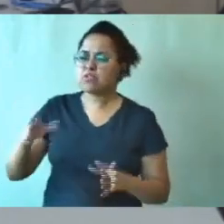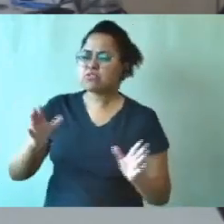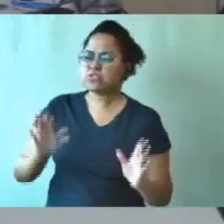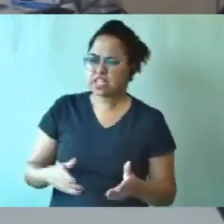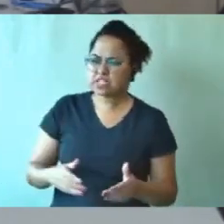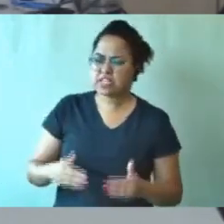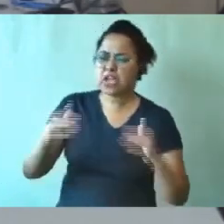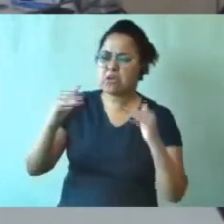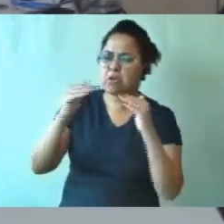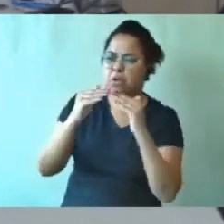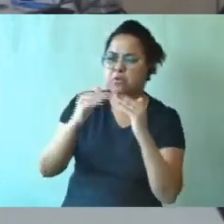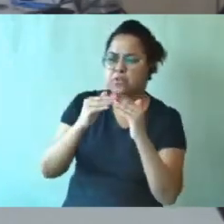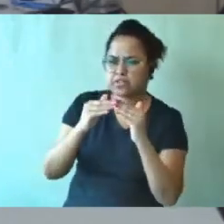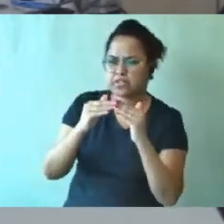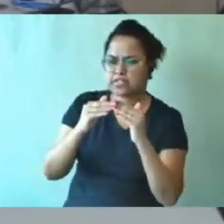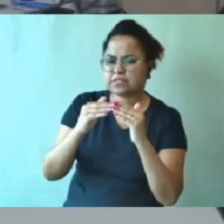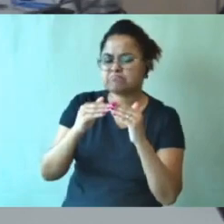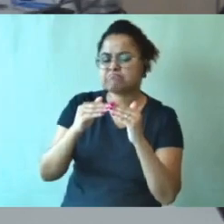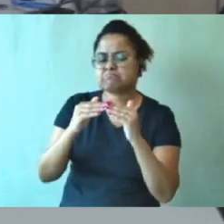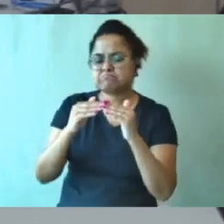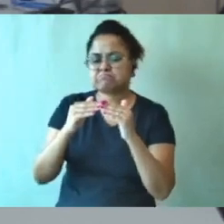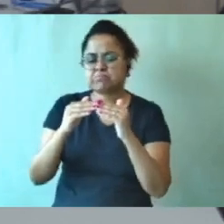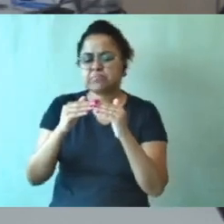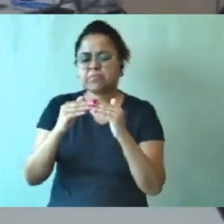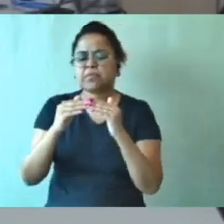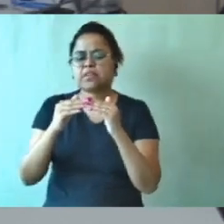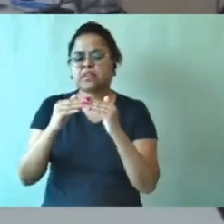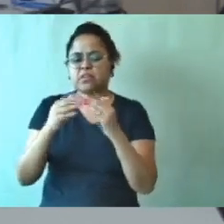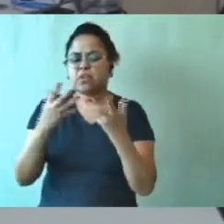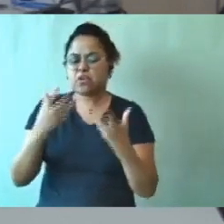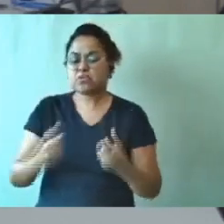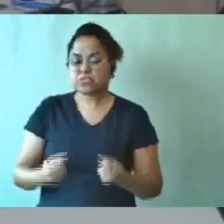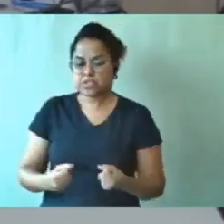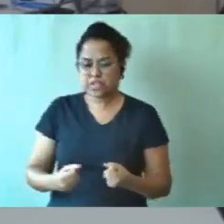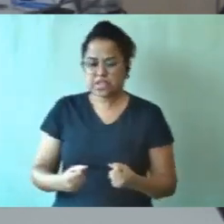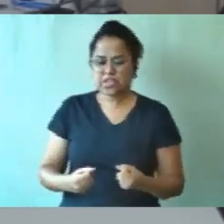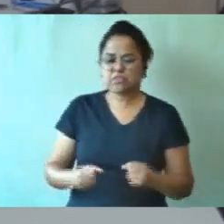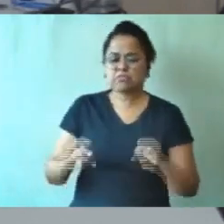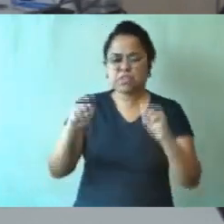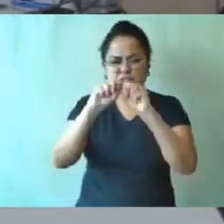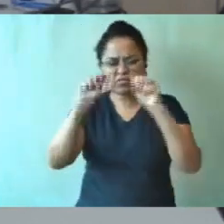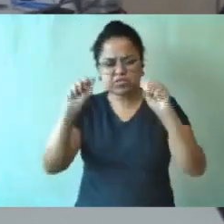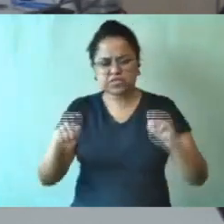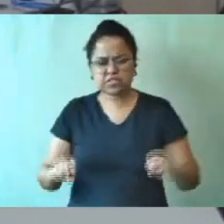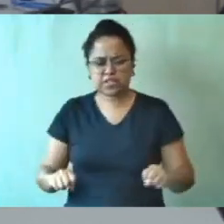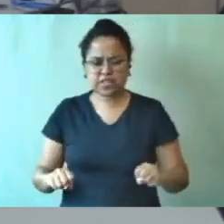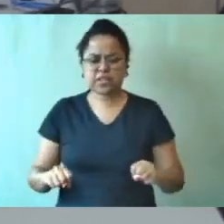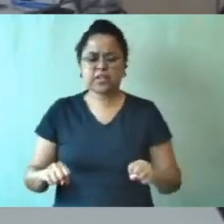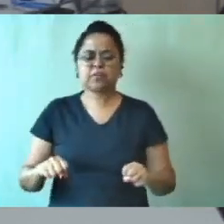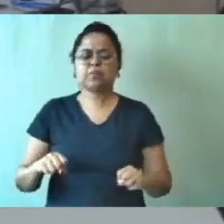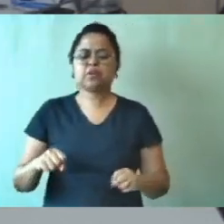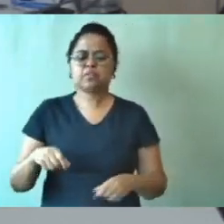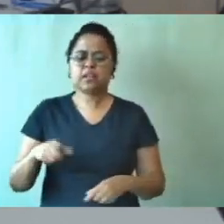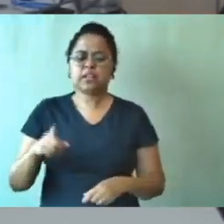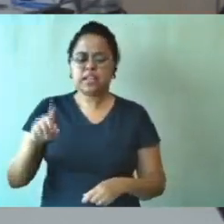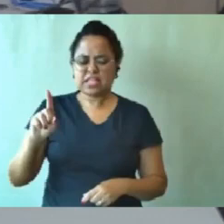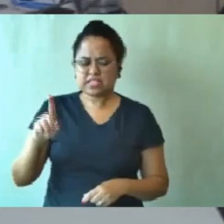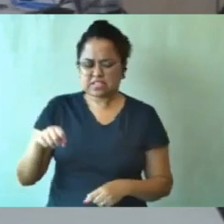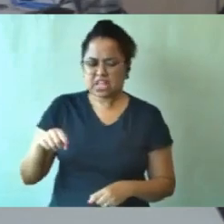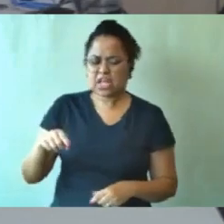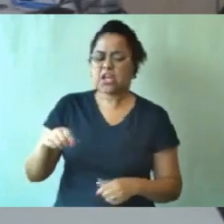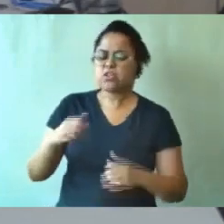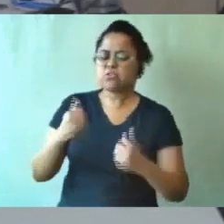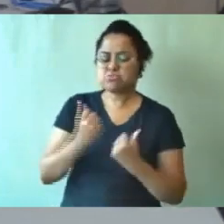ela de fato oficialmente está no sistema, ela recebe o subsídio e, segundo ele mesmo, com as próprias palavras